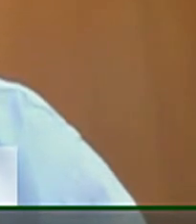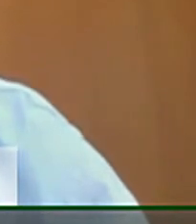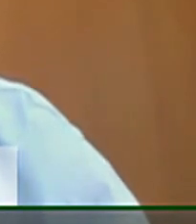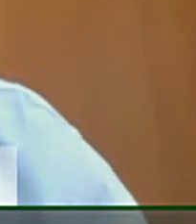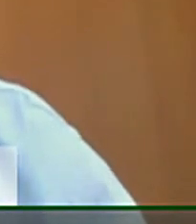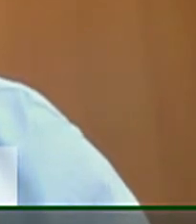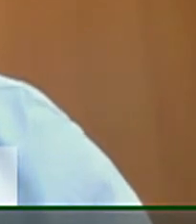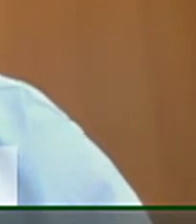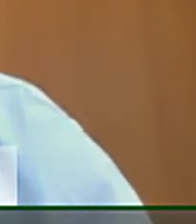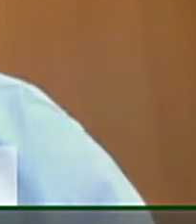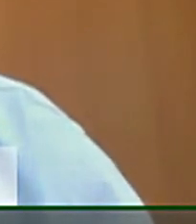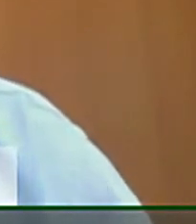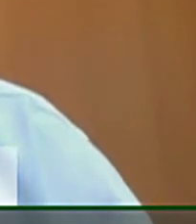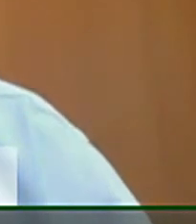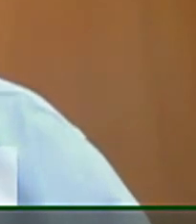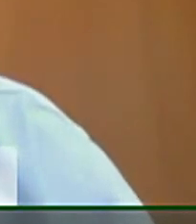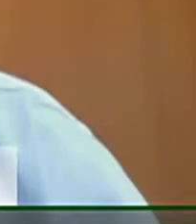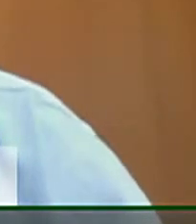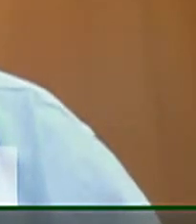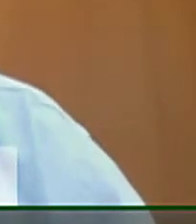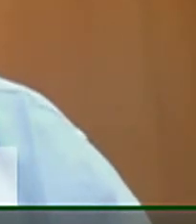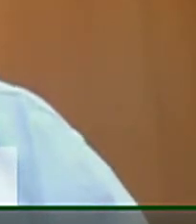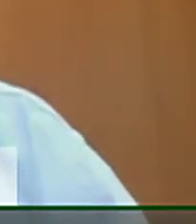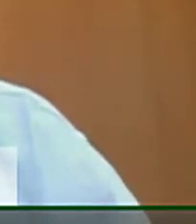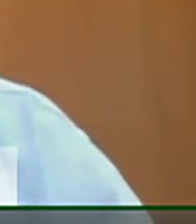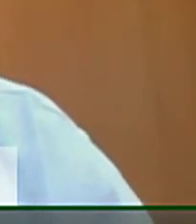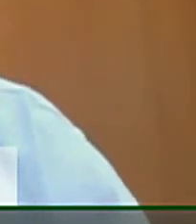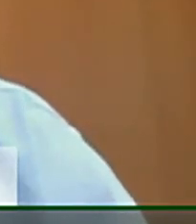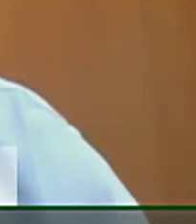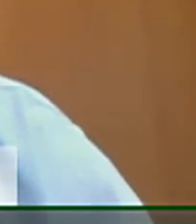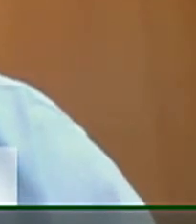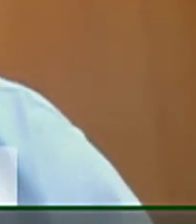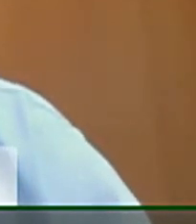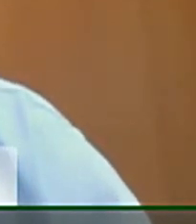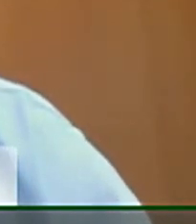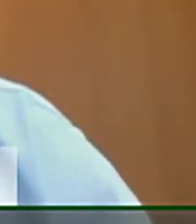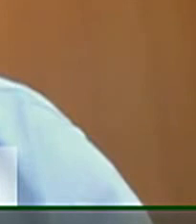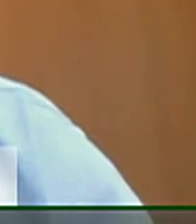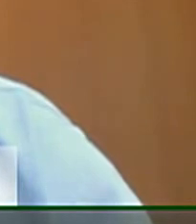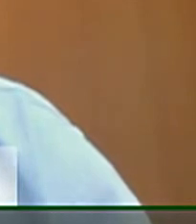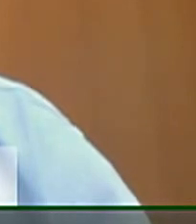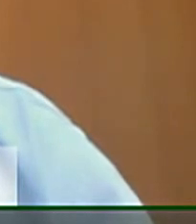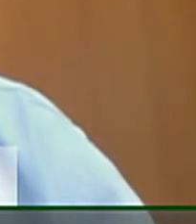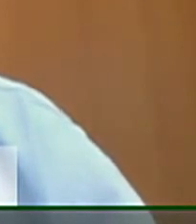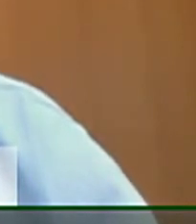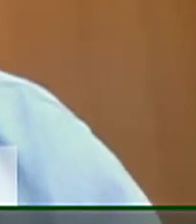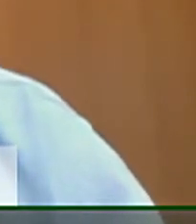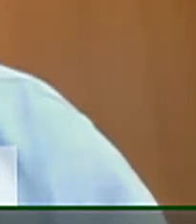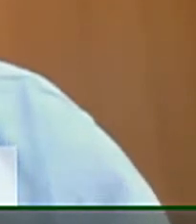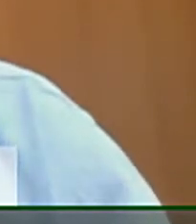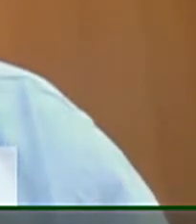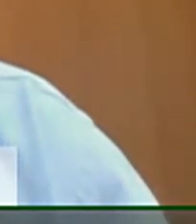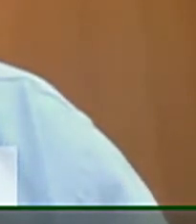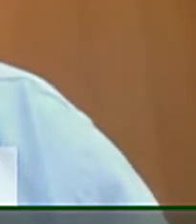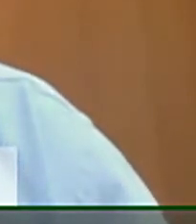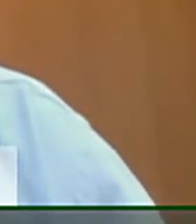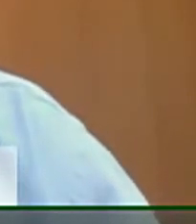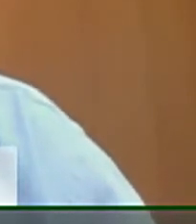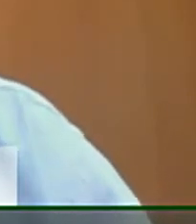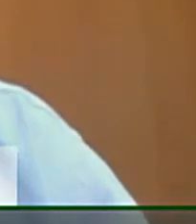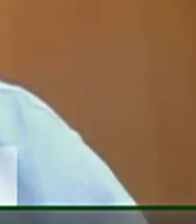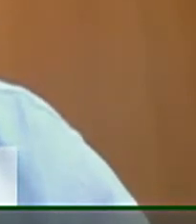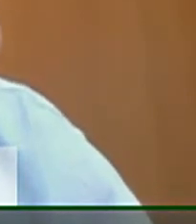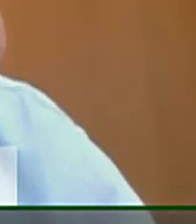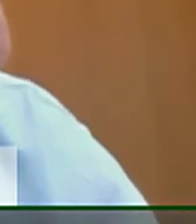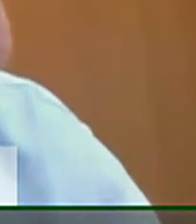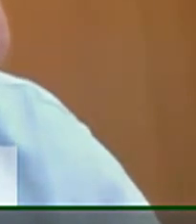de lei que nos é remetido pelo Executivo, tendo em vista que lotes urbanos de domínio do Estado possam